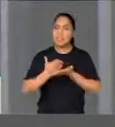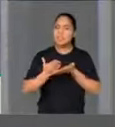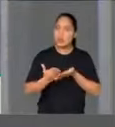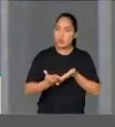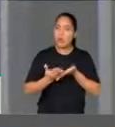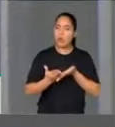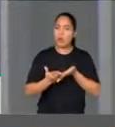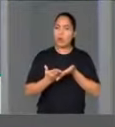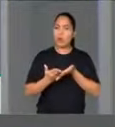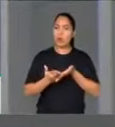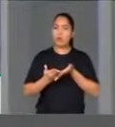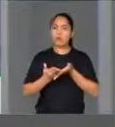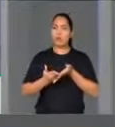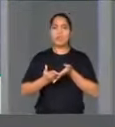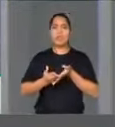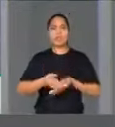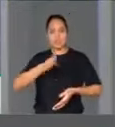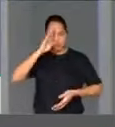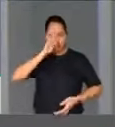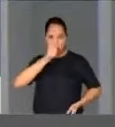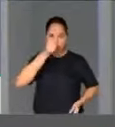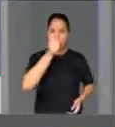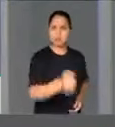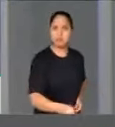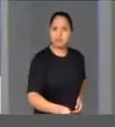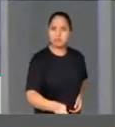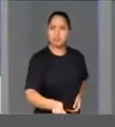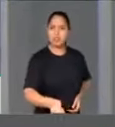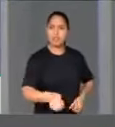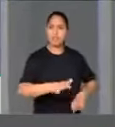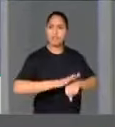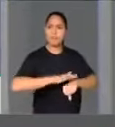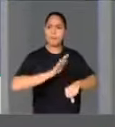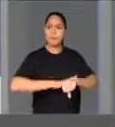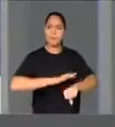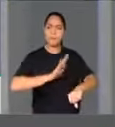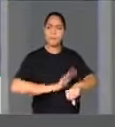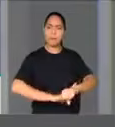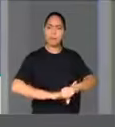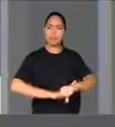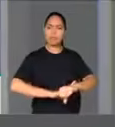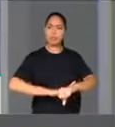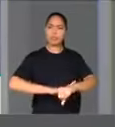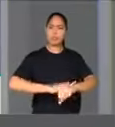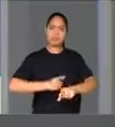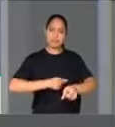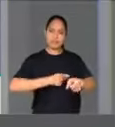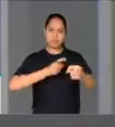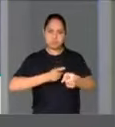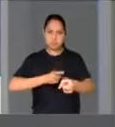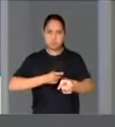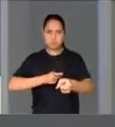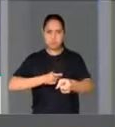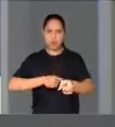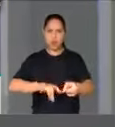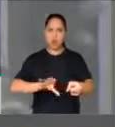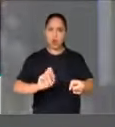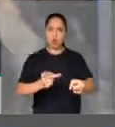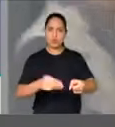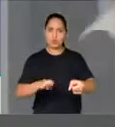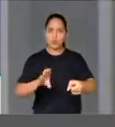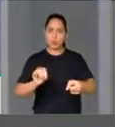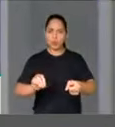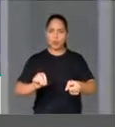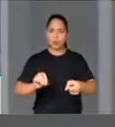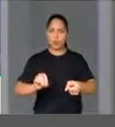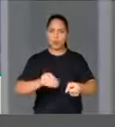iniciou-se na ditadura militar, num momento de tempos de chumbo, onde as pessoas eram perseguidas